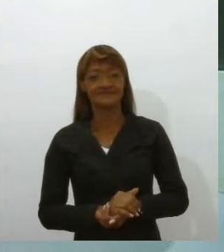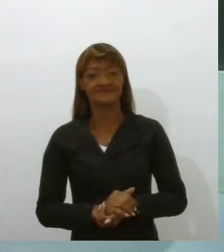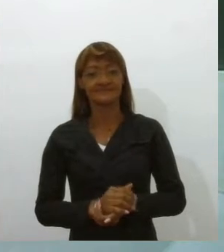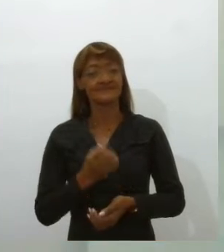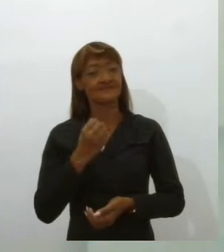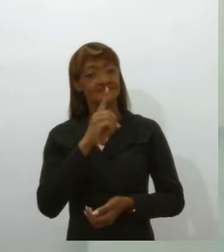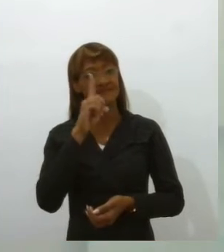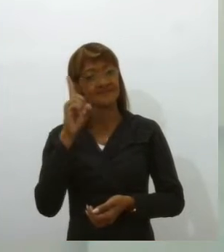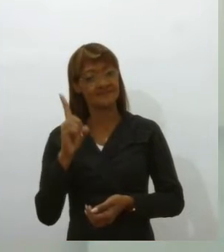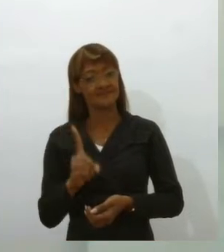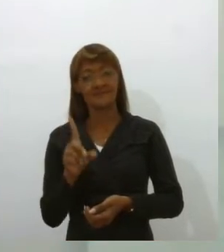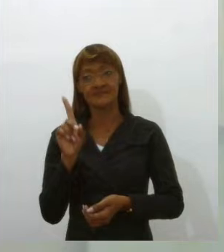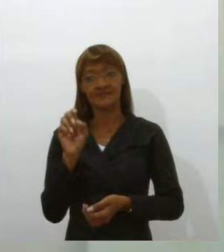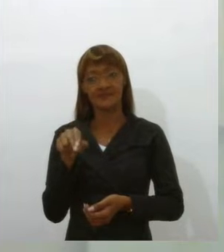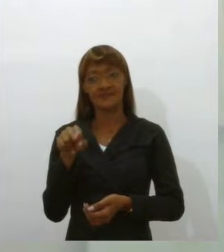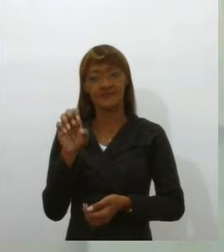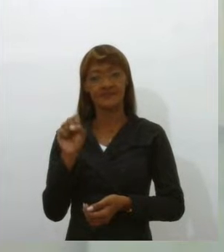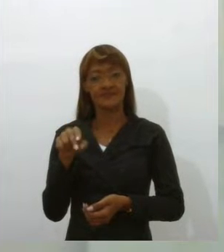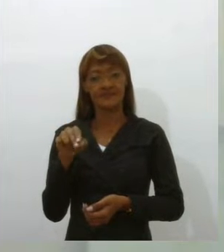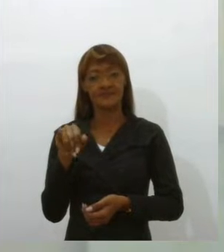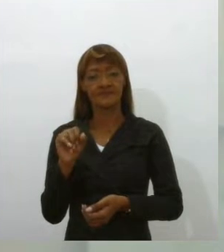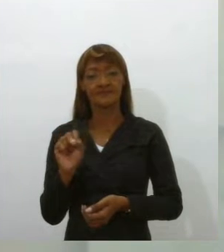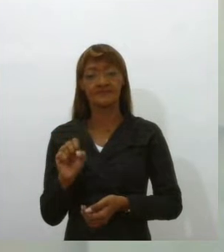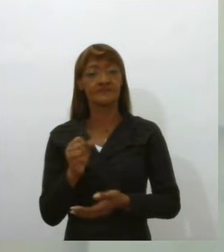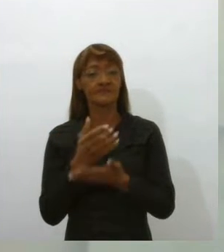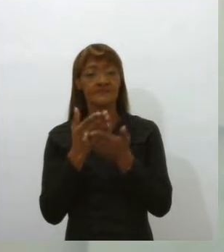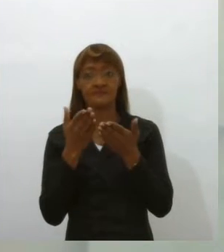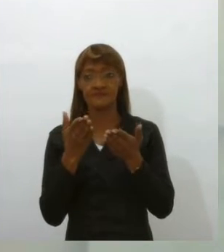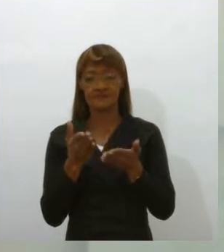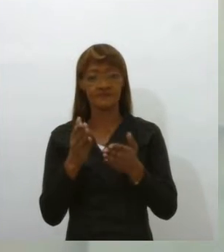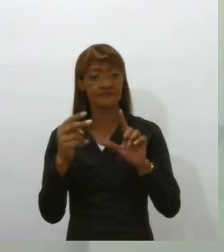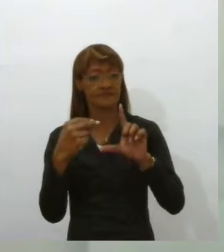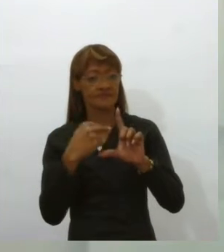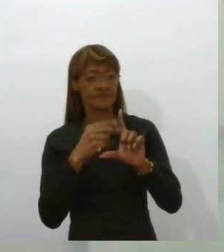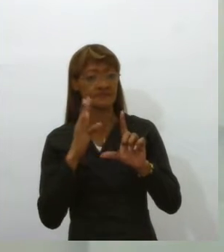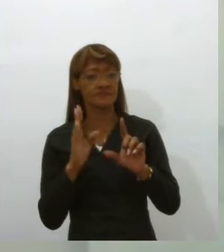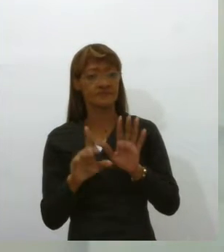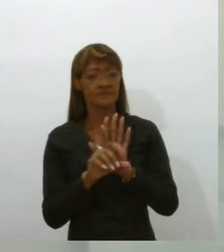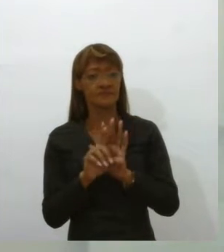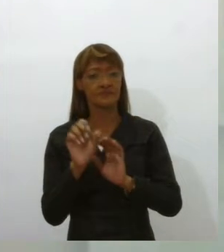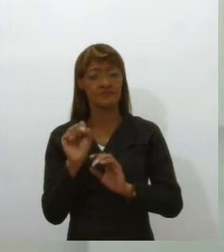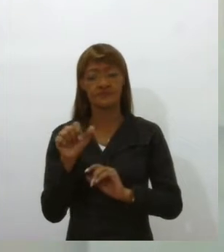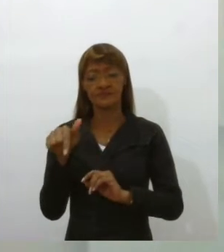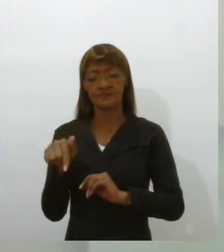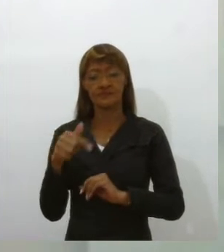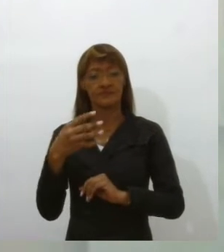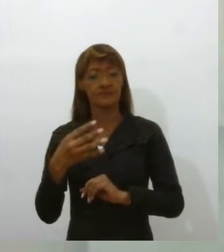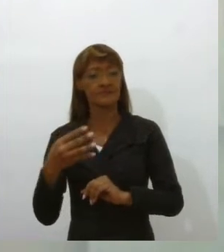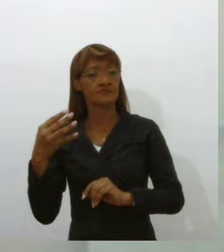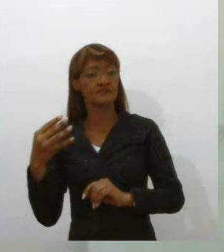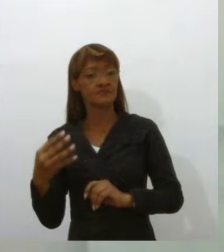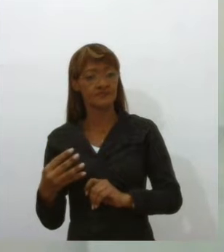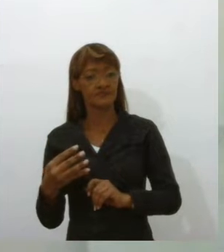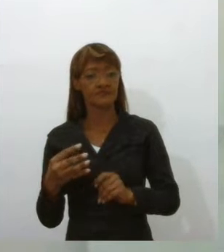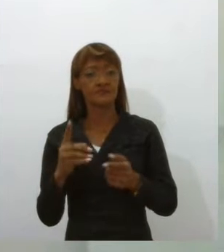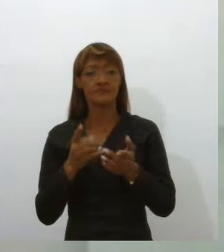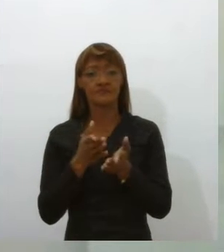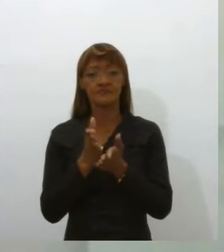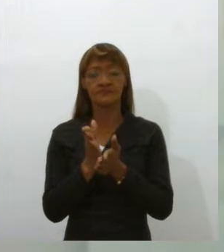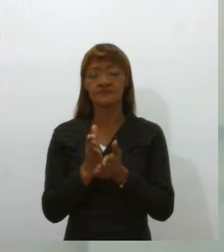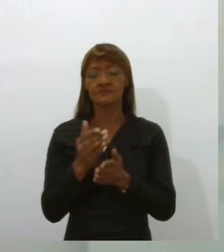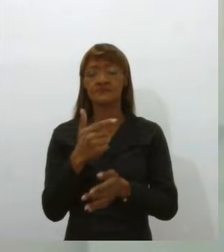Denise. Muito bom dia para você que nos acompanha. Essa lei, que tem o número 8744, ela foi aprovada em 2021 aqui no